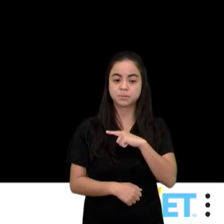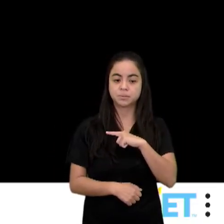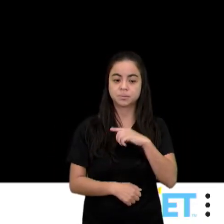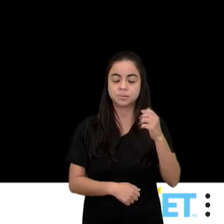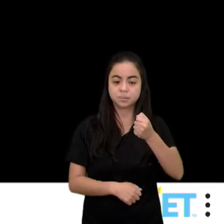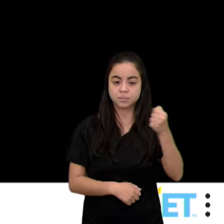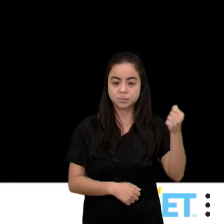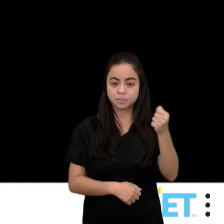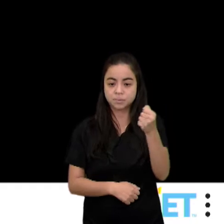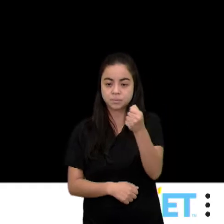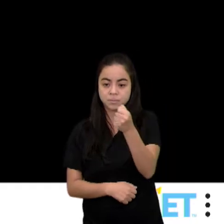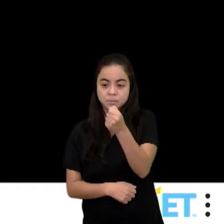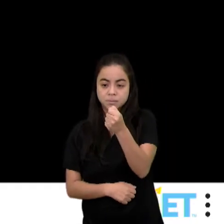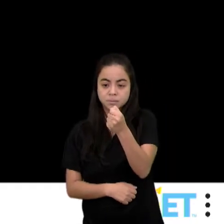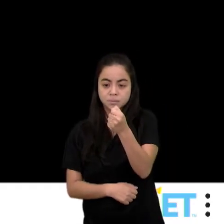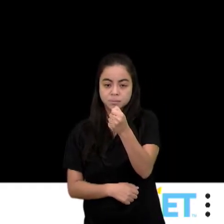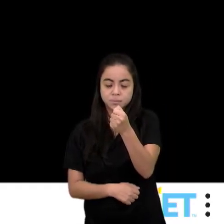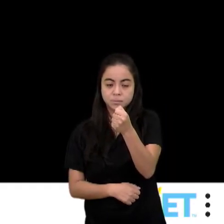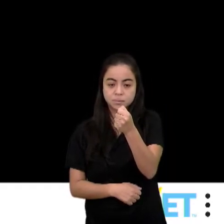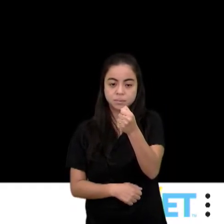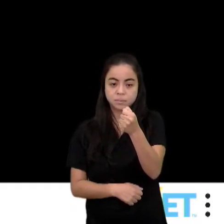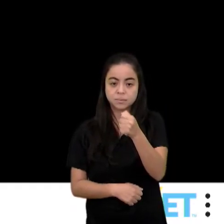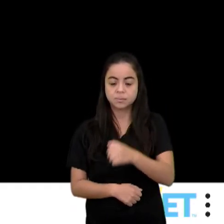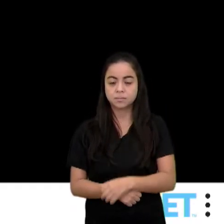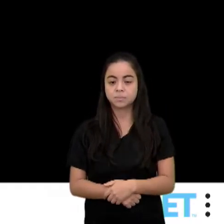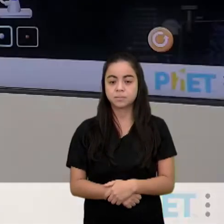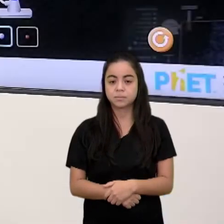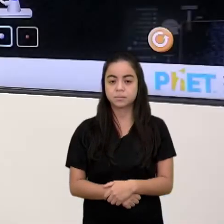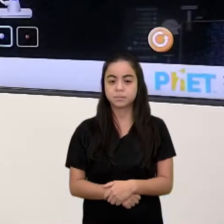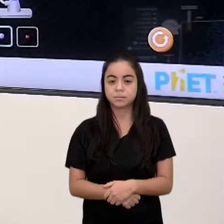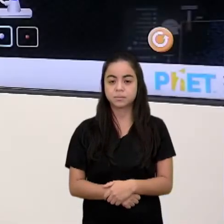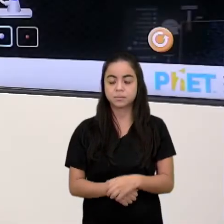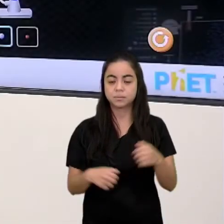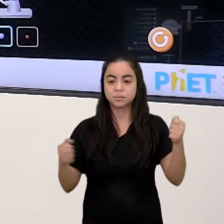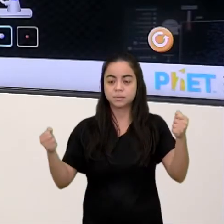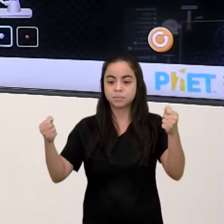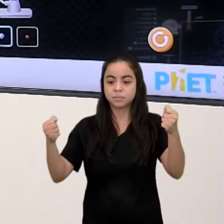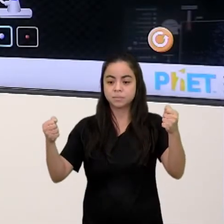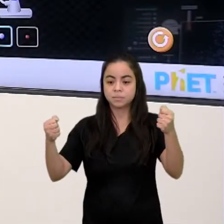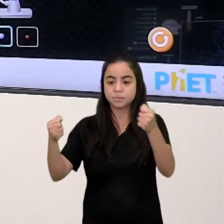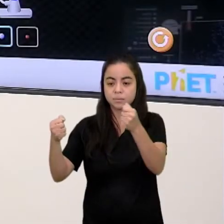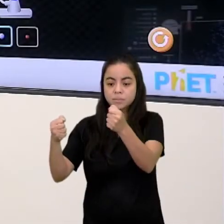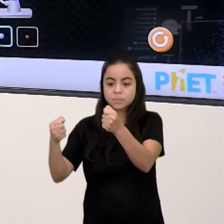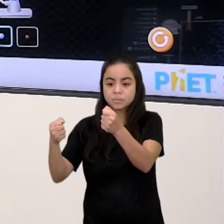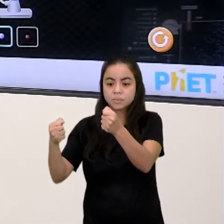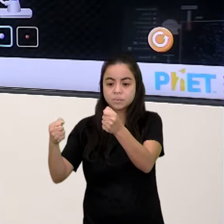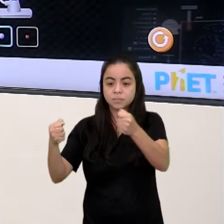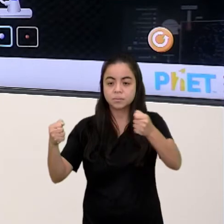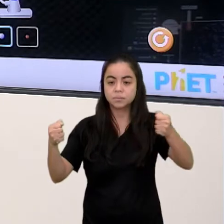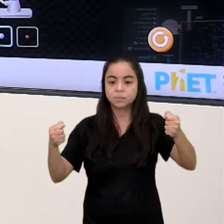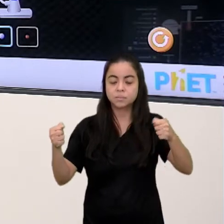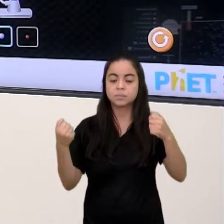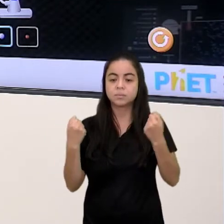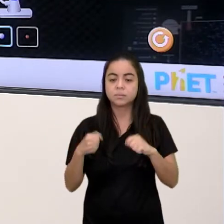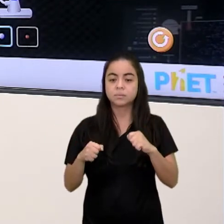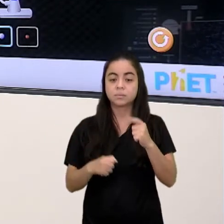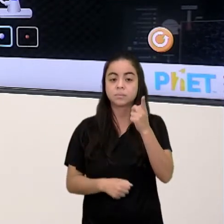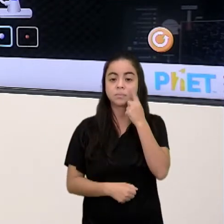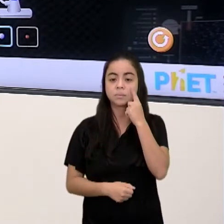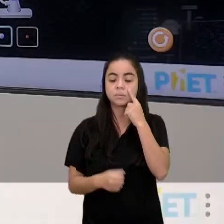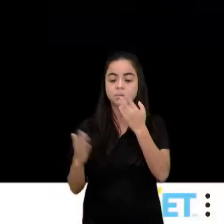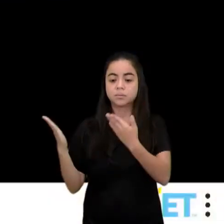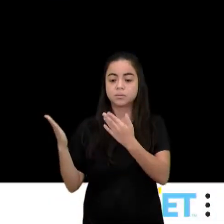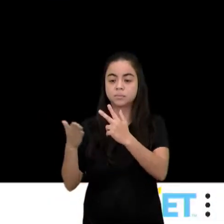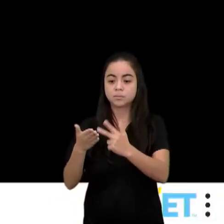você vai controlar o volume, ó. Você pode aumentar ou diminuir o volume, tá certo? Então repare no desenho,